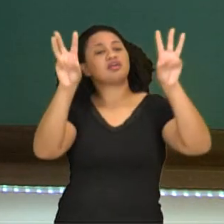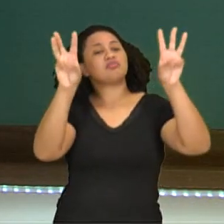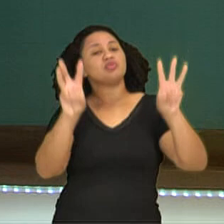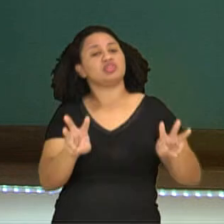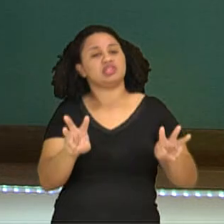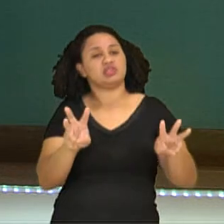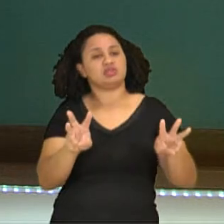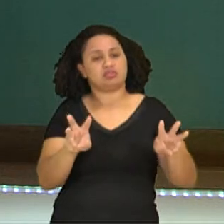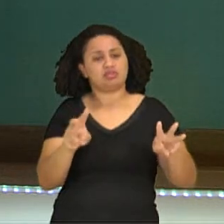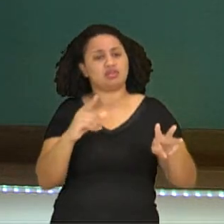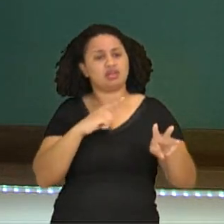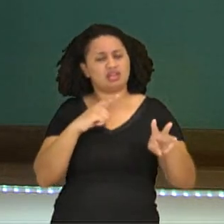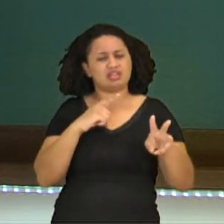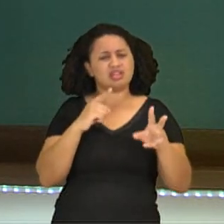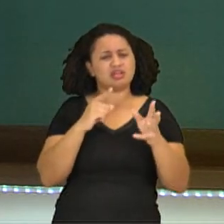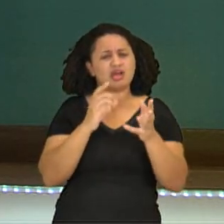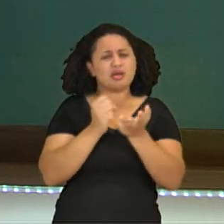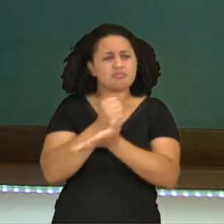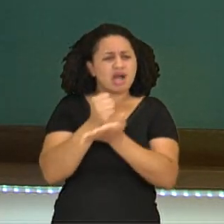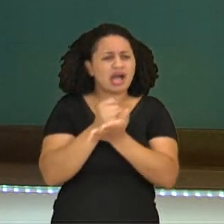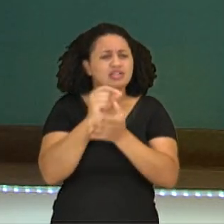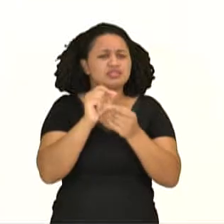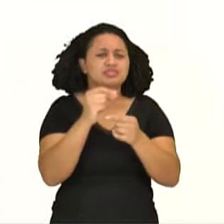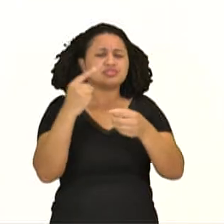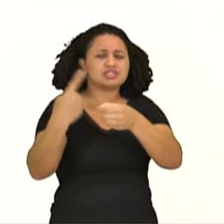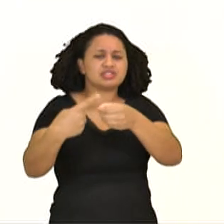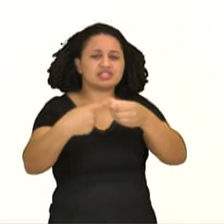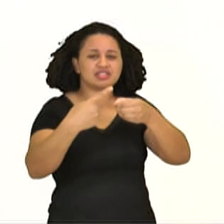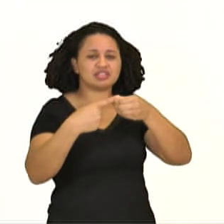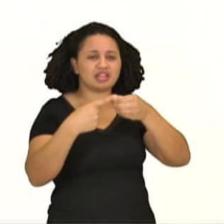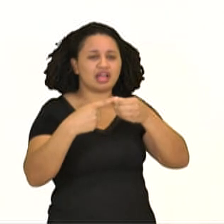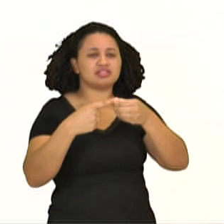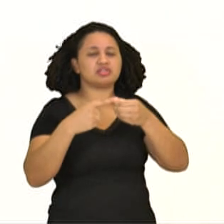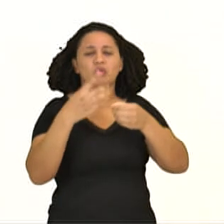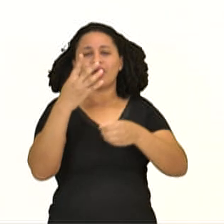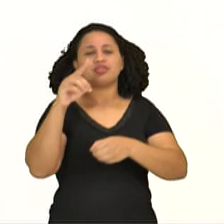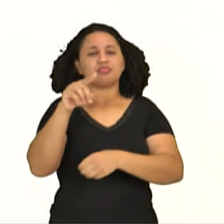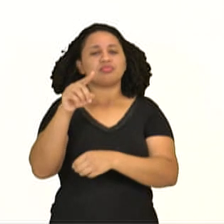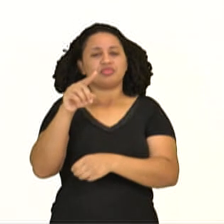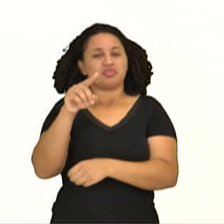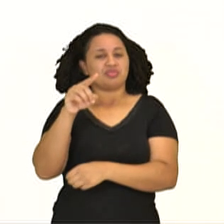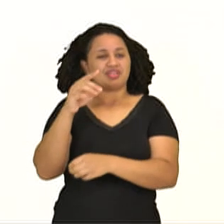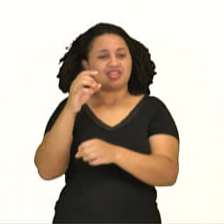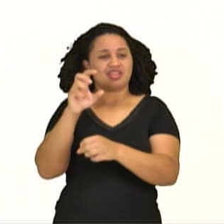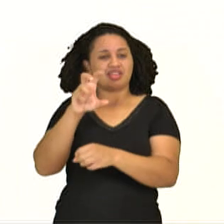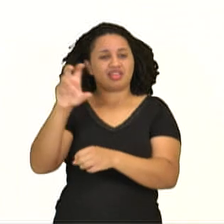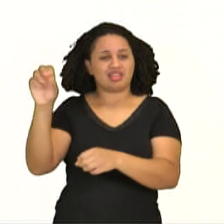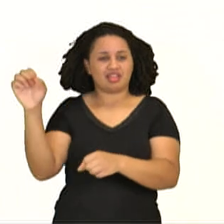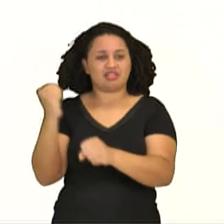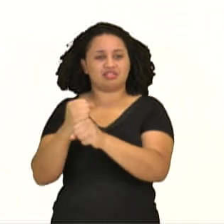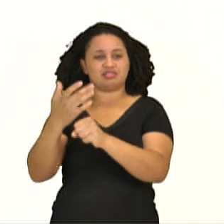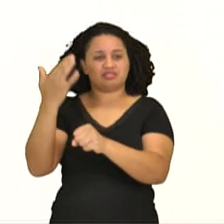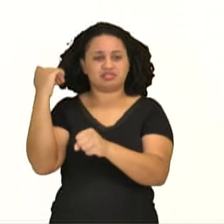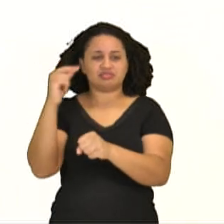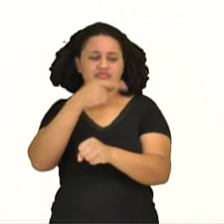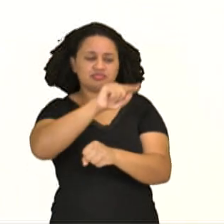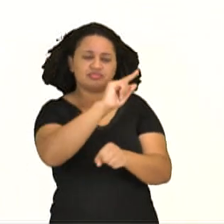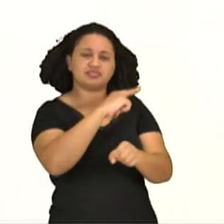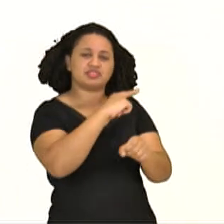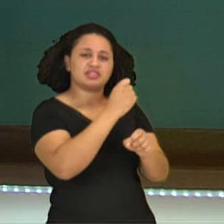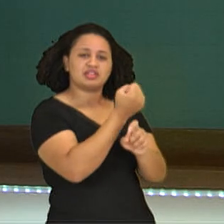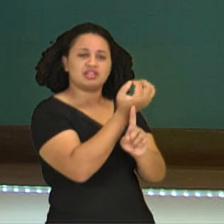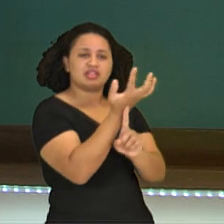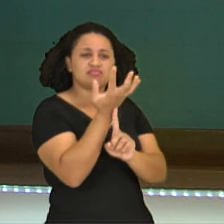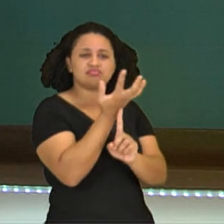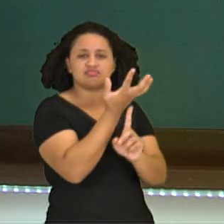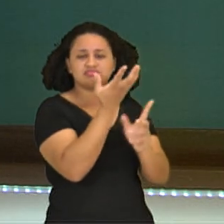Vestígios da cidade de Kerma de mais de 4.500 anos atrás. Do lado, oh beleza, uns coqueiros, palma, vai